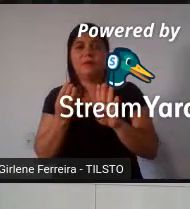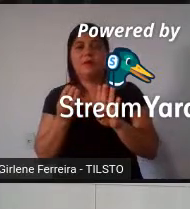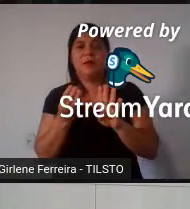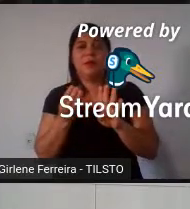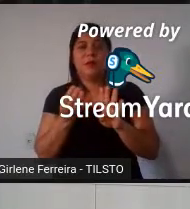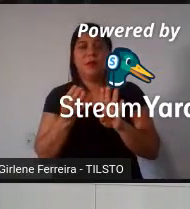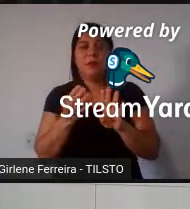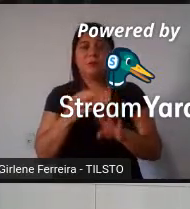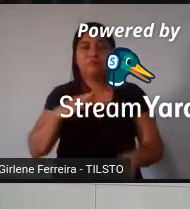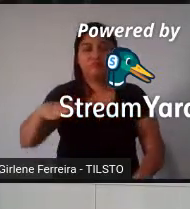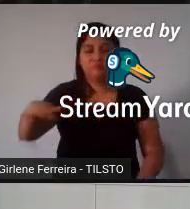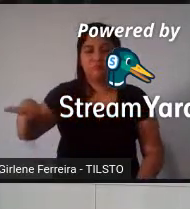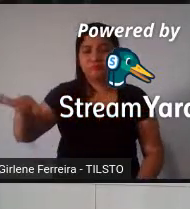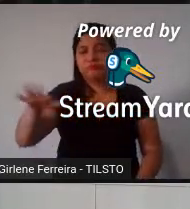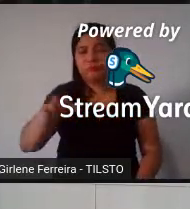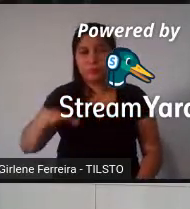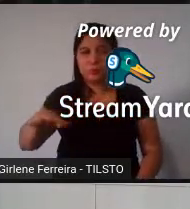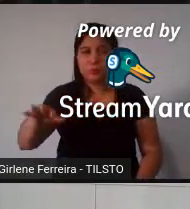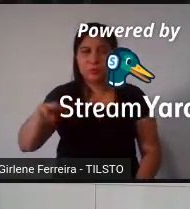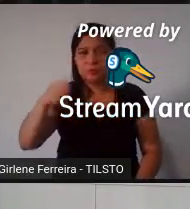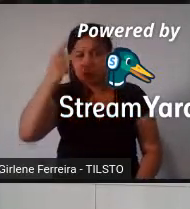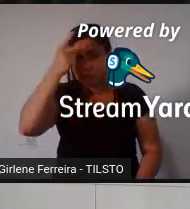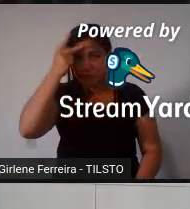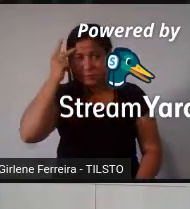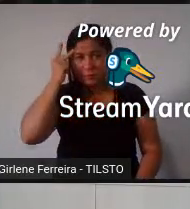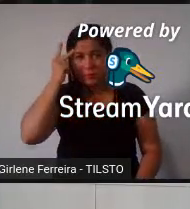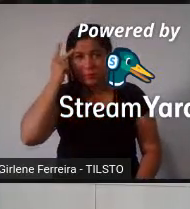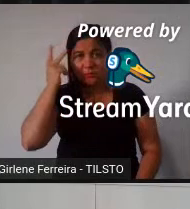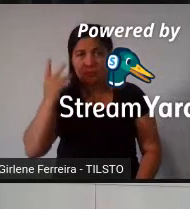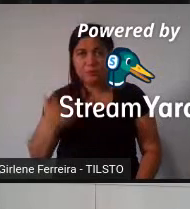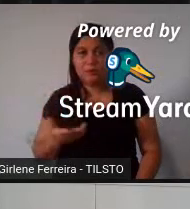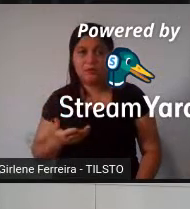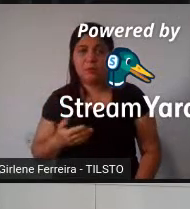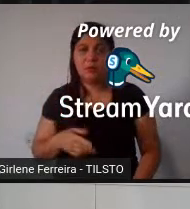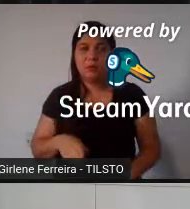escola privada ou pública, e eu acho que isso daí também